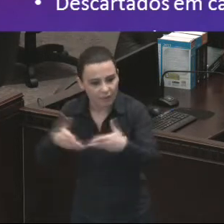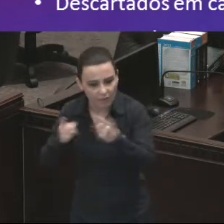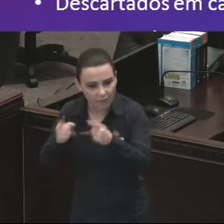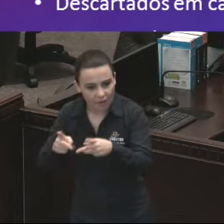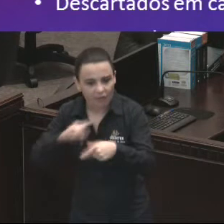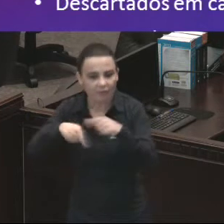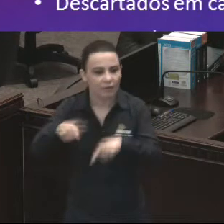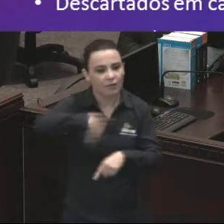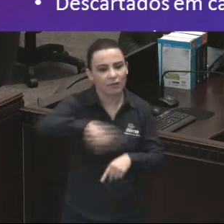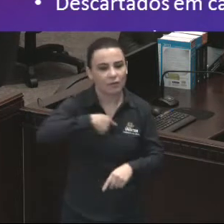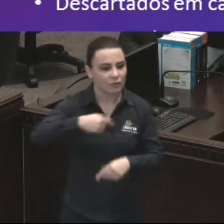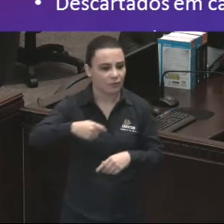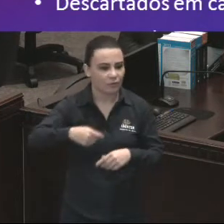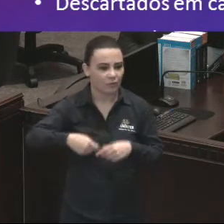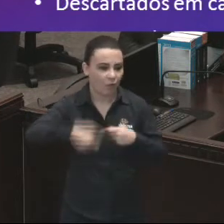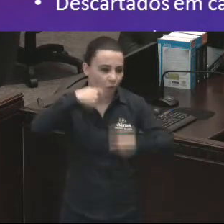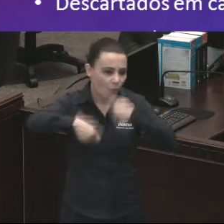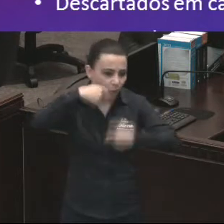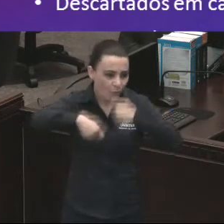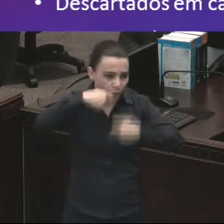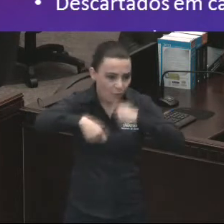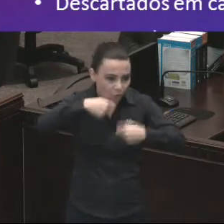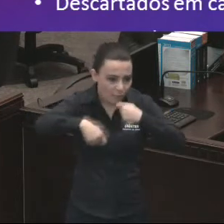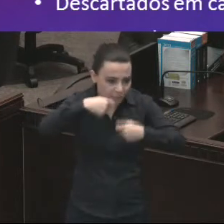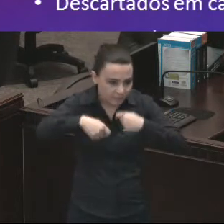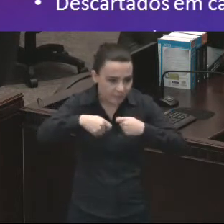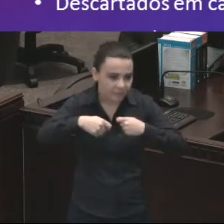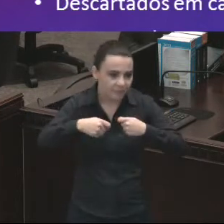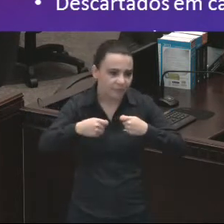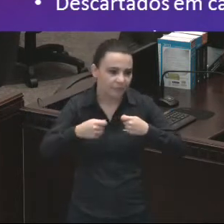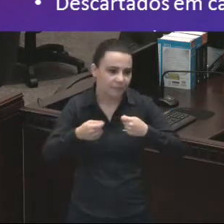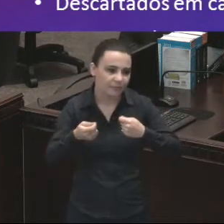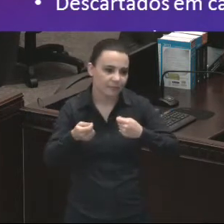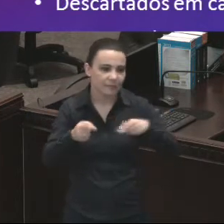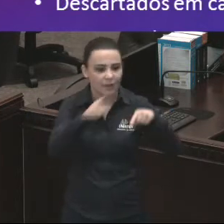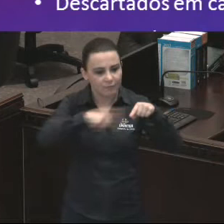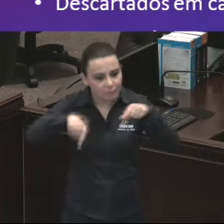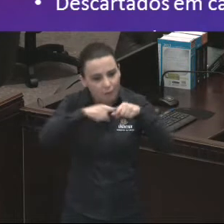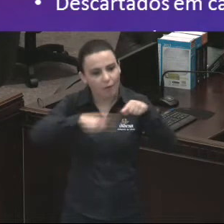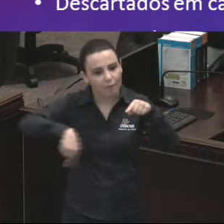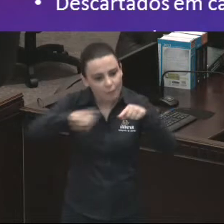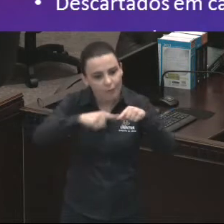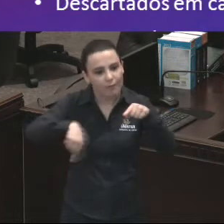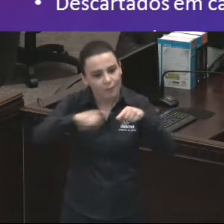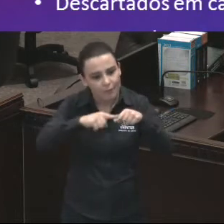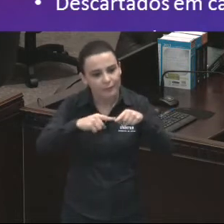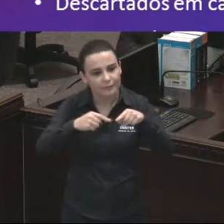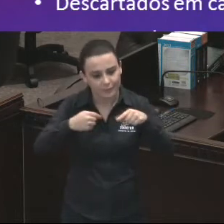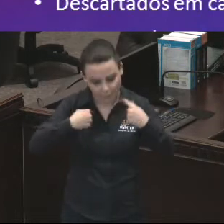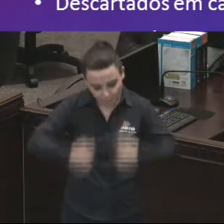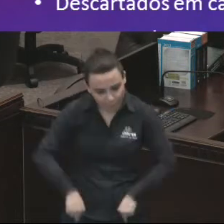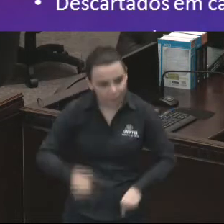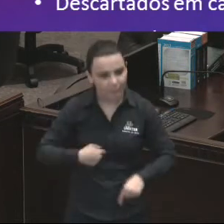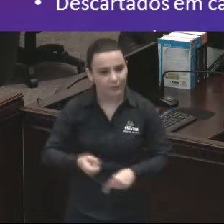depois utilizar o esterco como fertilizante. E daí o fármaco vai parar no alimento.